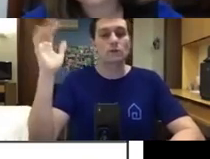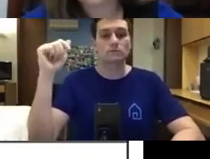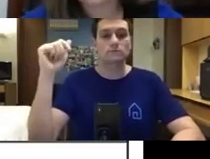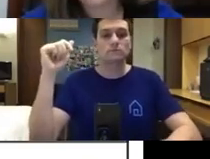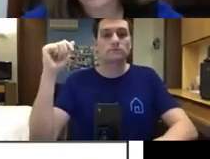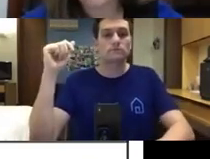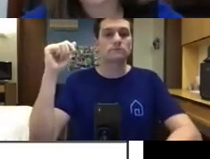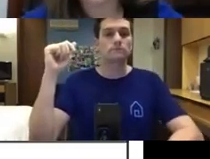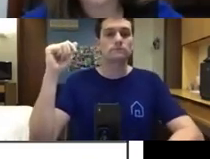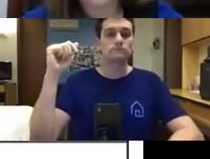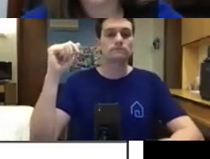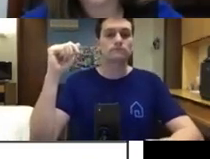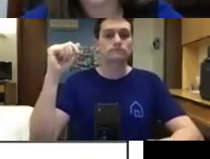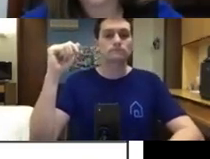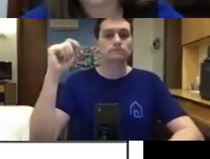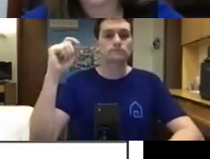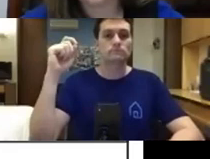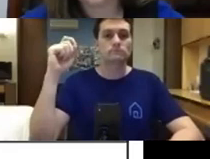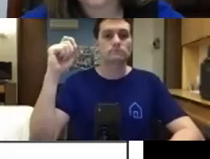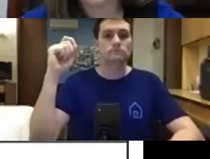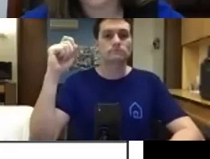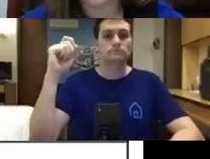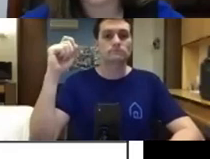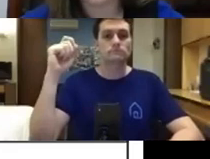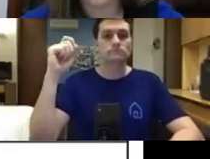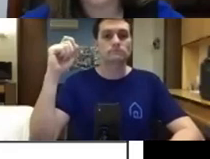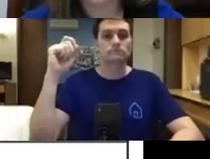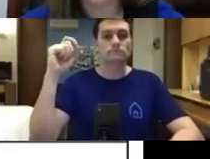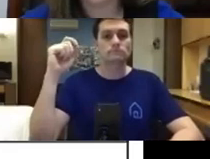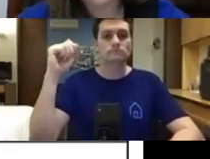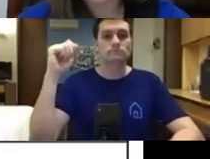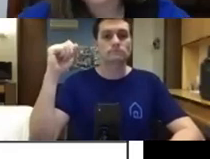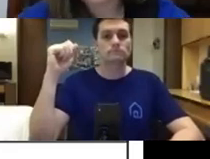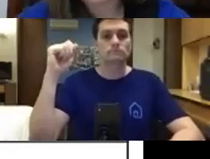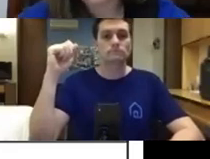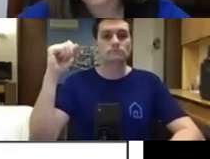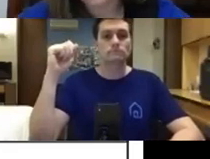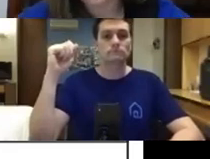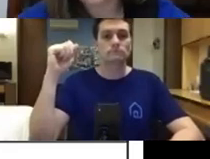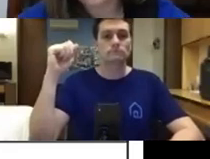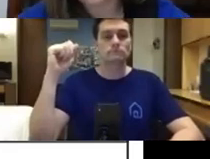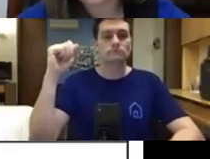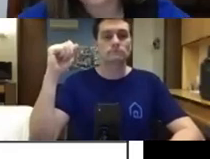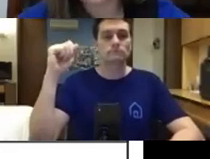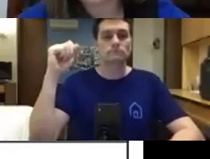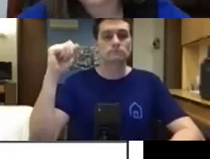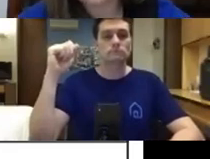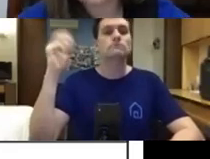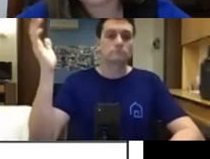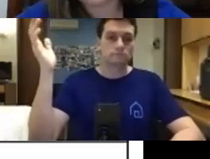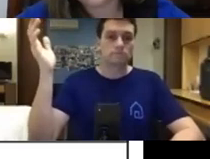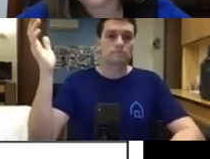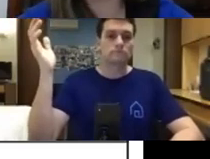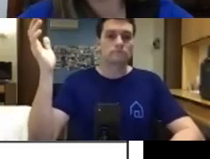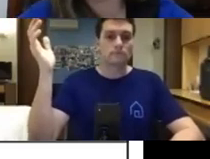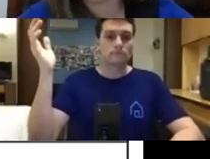não? Que na verdade, assim, o tempo, ele vai ser muito relativo, porque cada incêndio é um incêndio. Então, vai depender